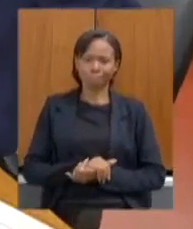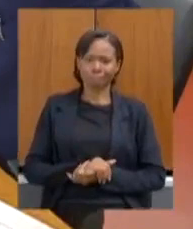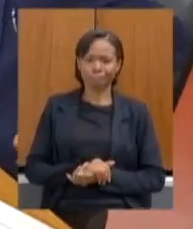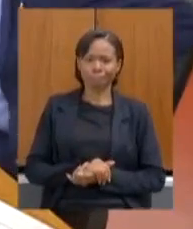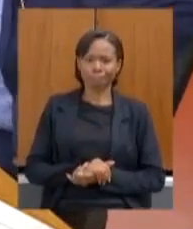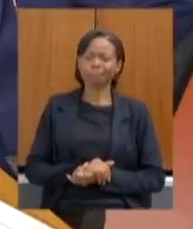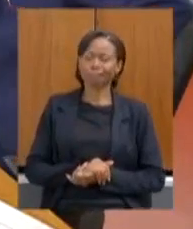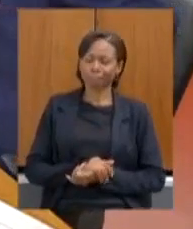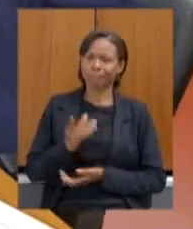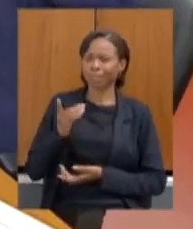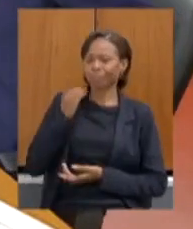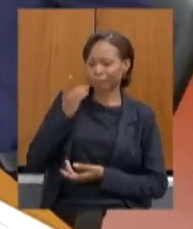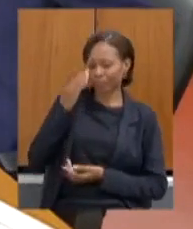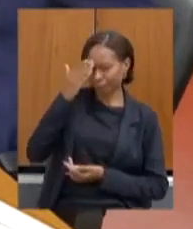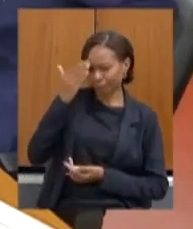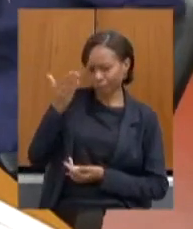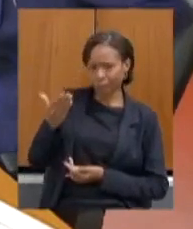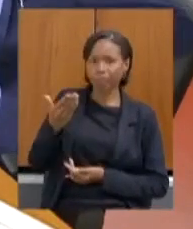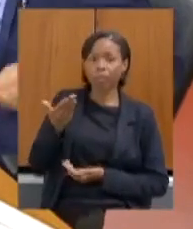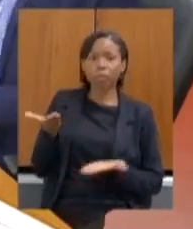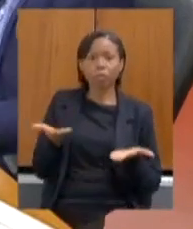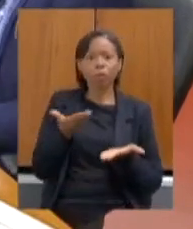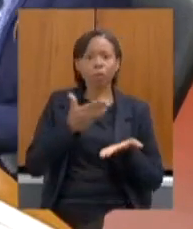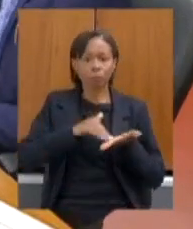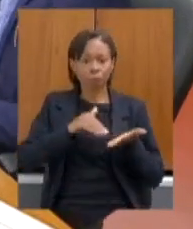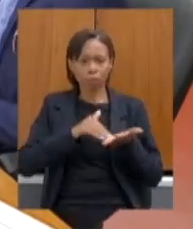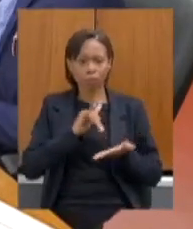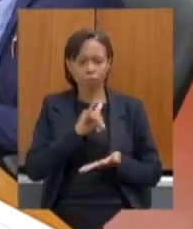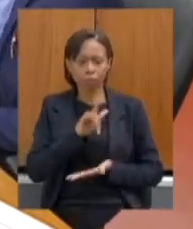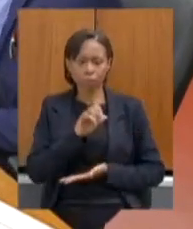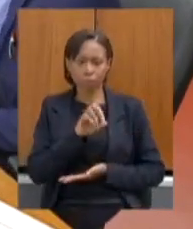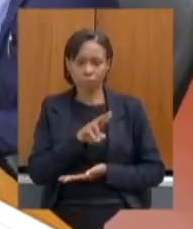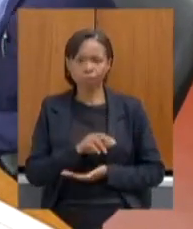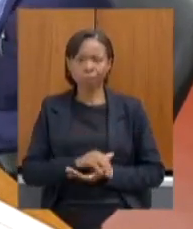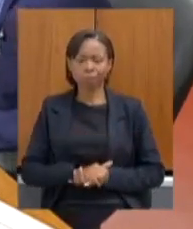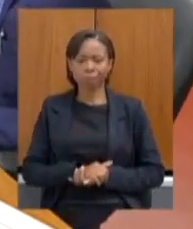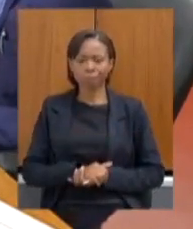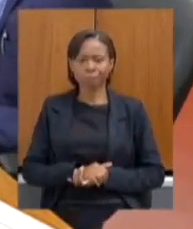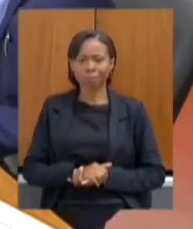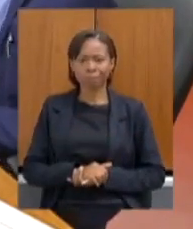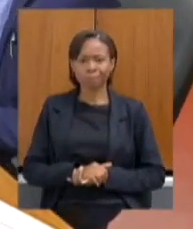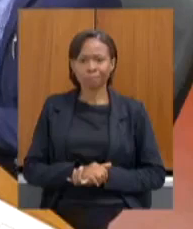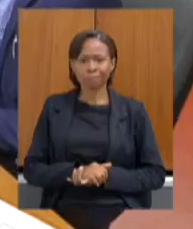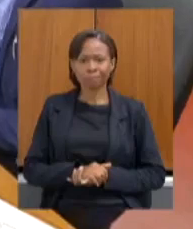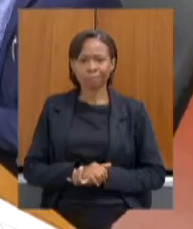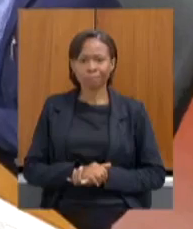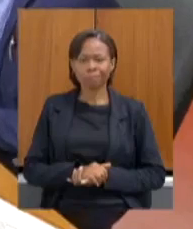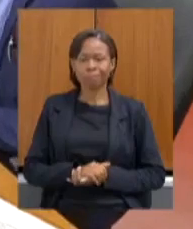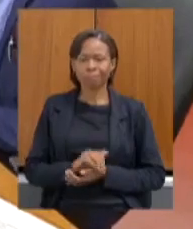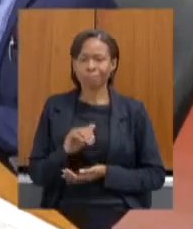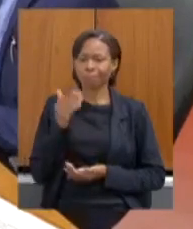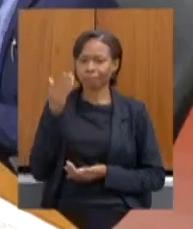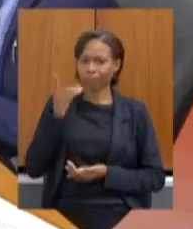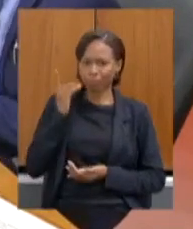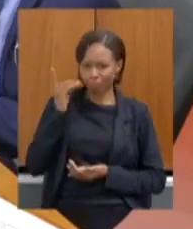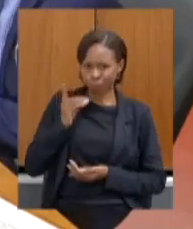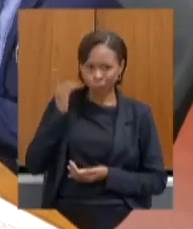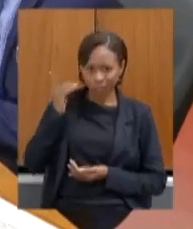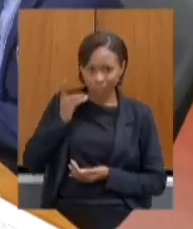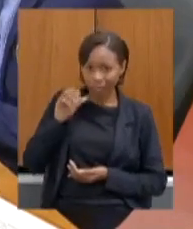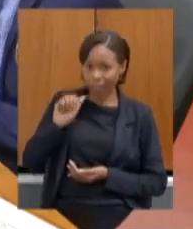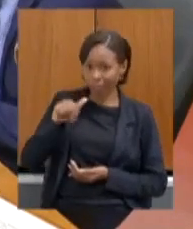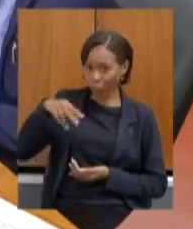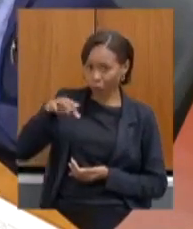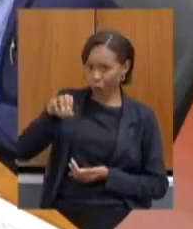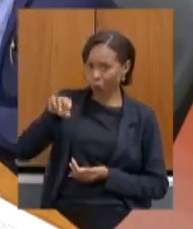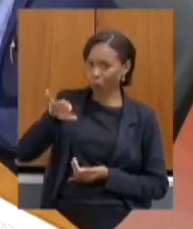Obrigado, deputado. Passa a palavra ao secretário, Igor. Muito obrigado, deputado. Antônio Carlos Arantes, parceiro de primeira